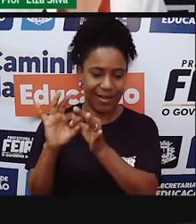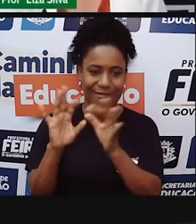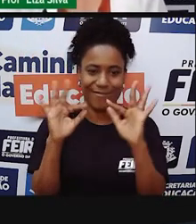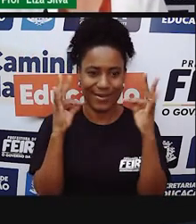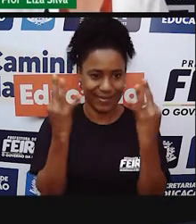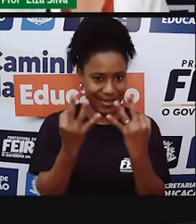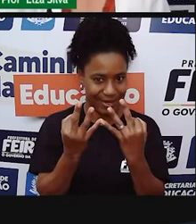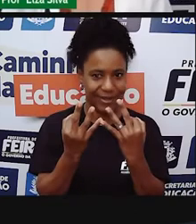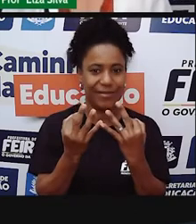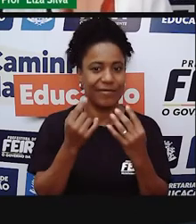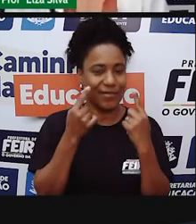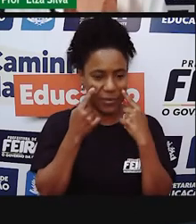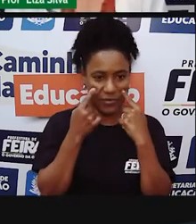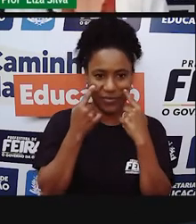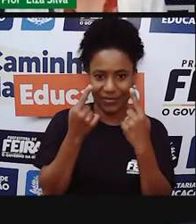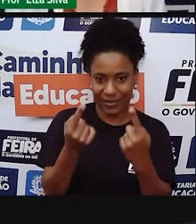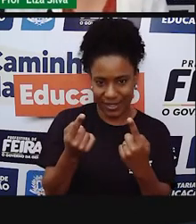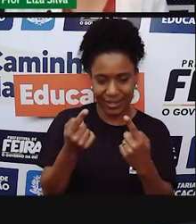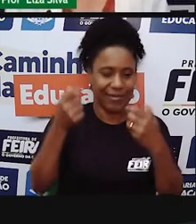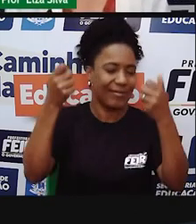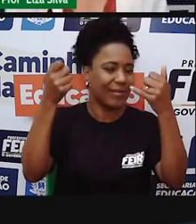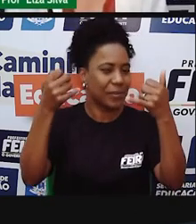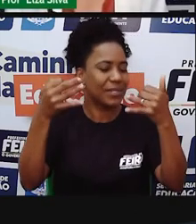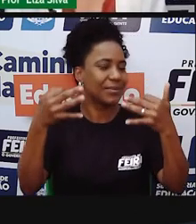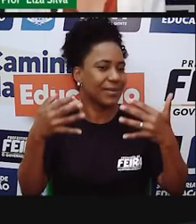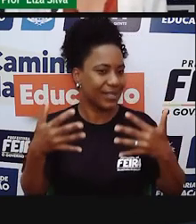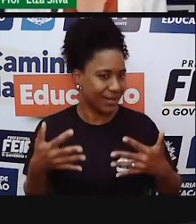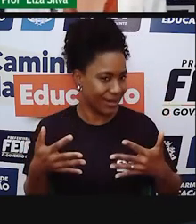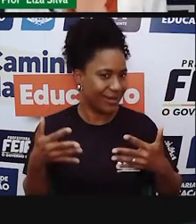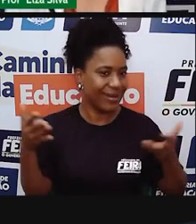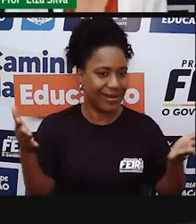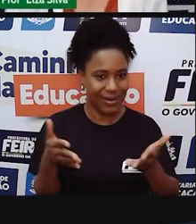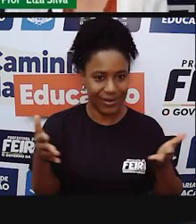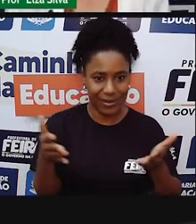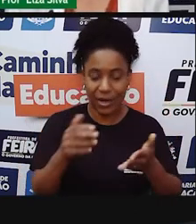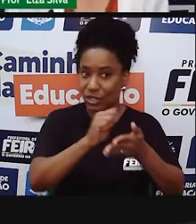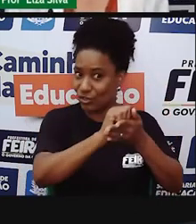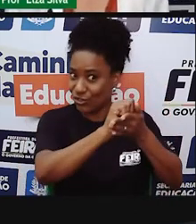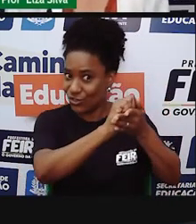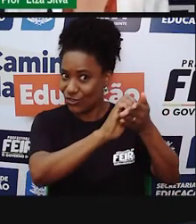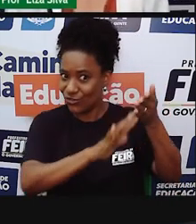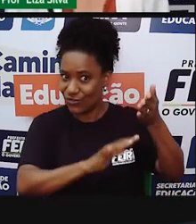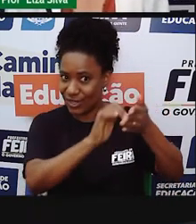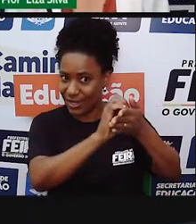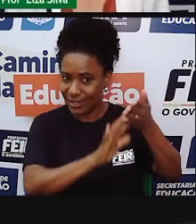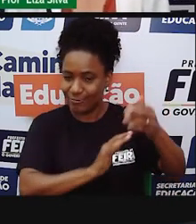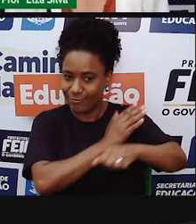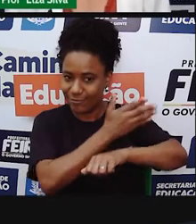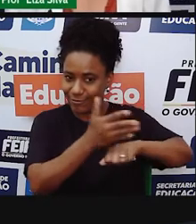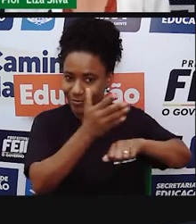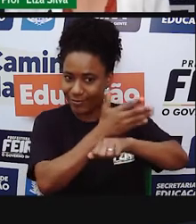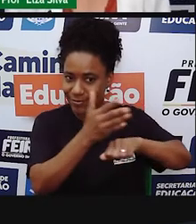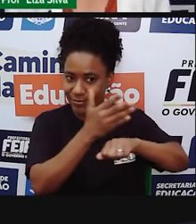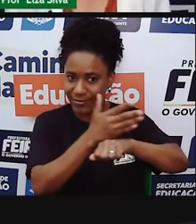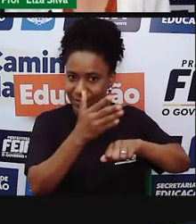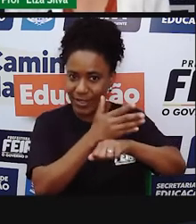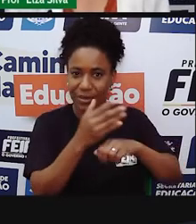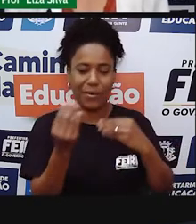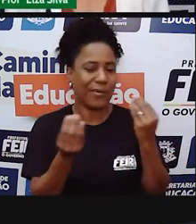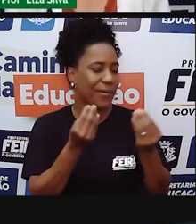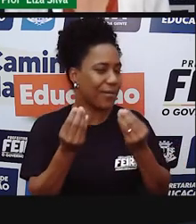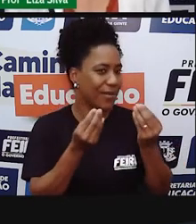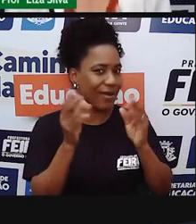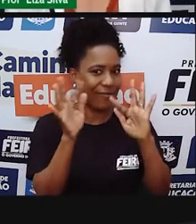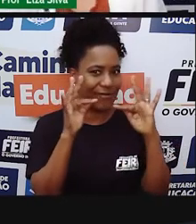family members. Então, nós vamos falar um pouco, a partir de uma atividade, sobre a família de Clark, né?